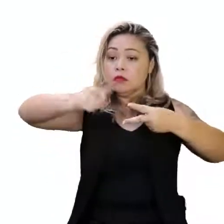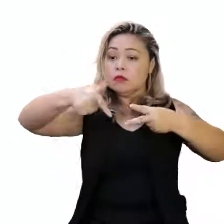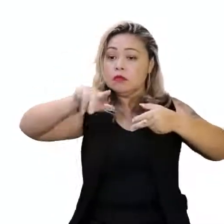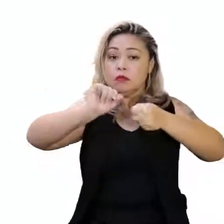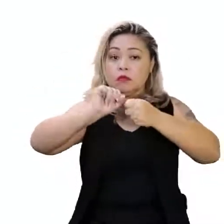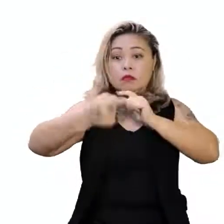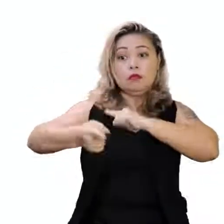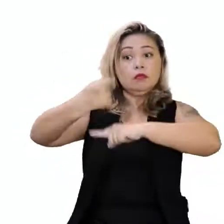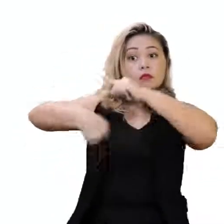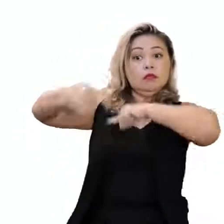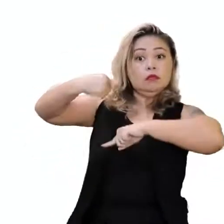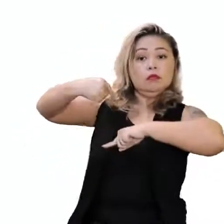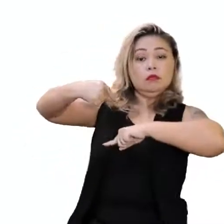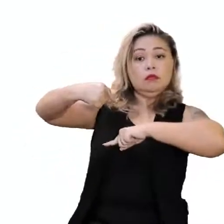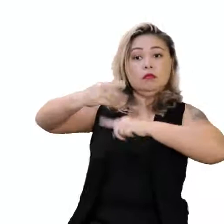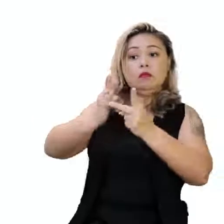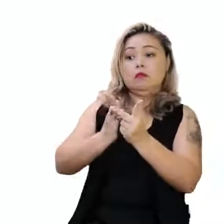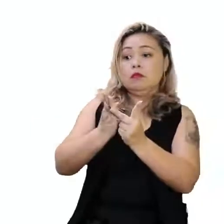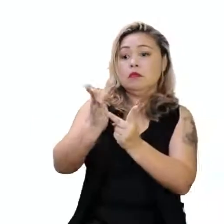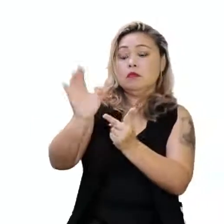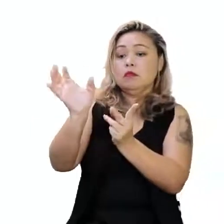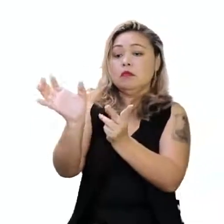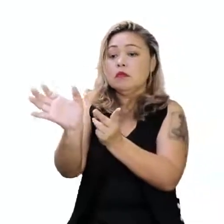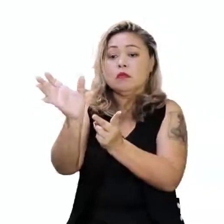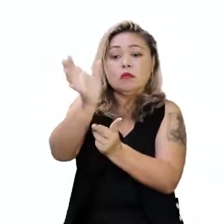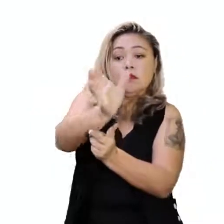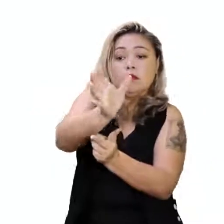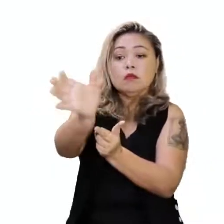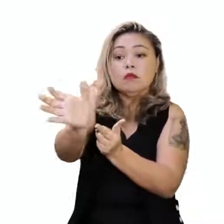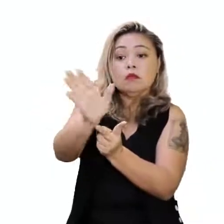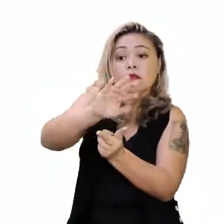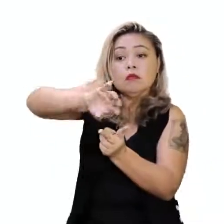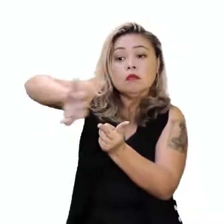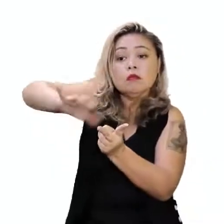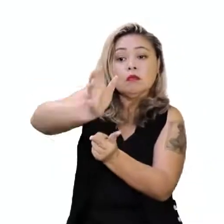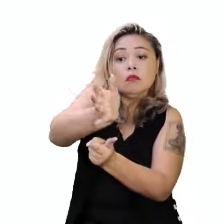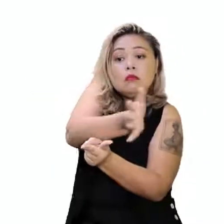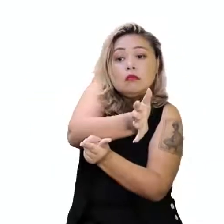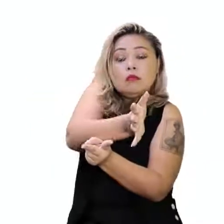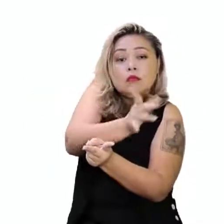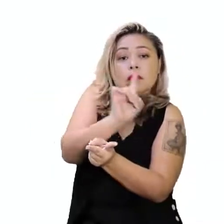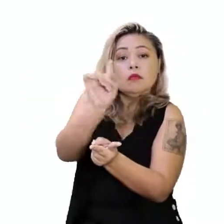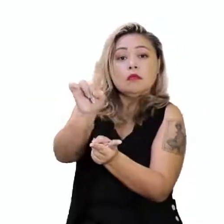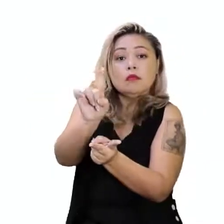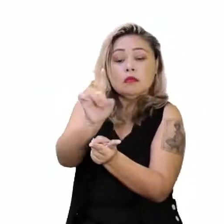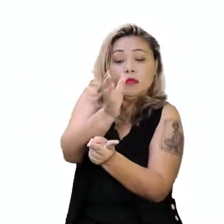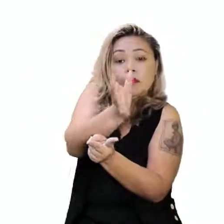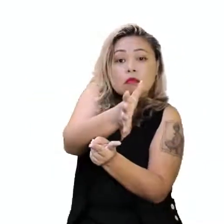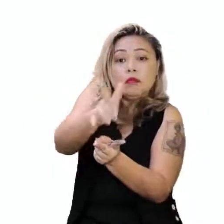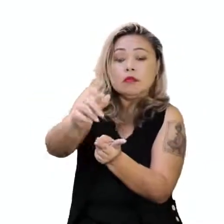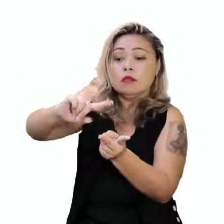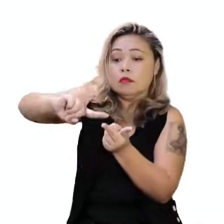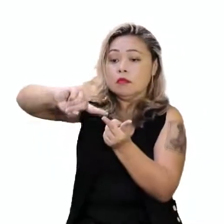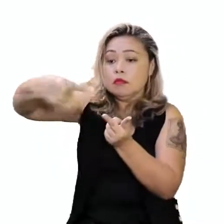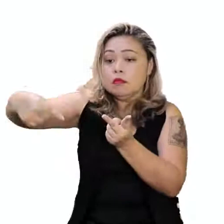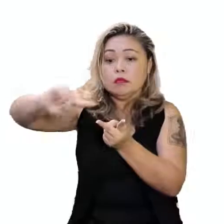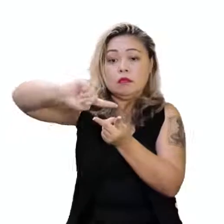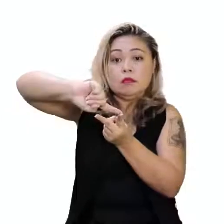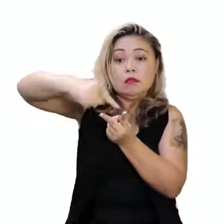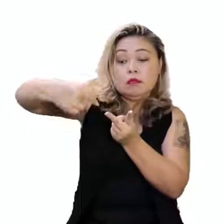da espécie ancestral em dois conjuntos separados. E em cada conjunto